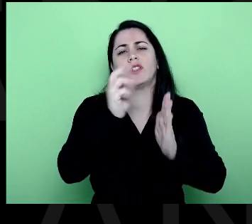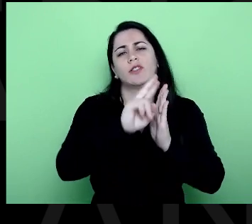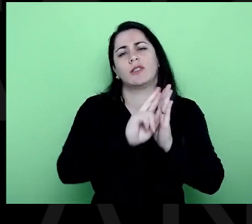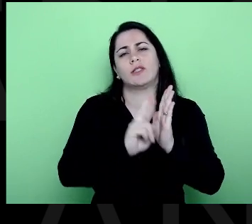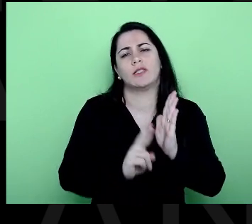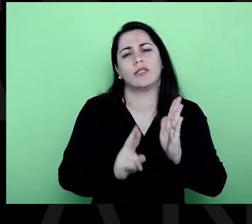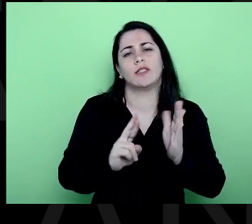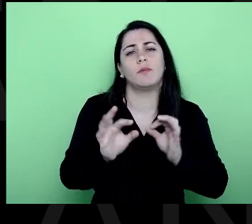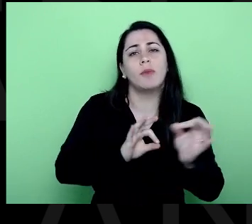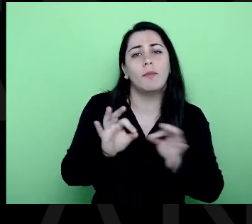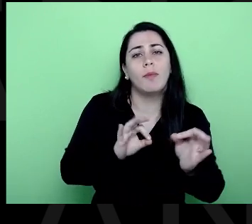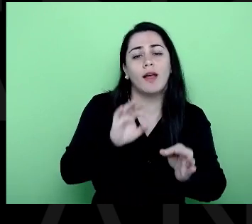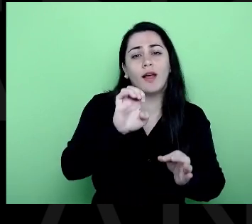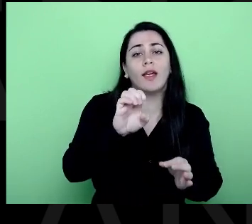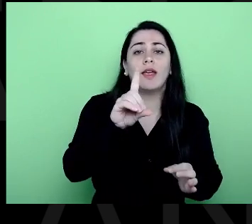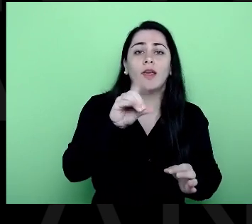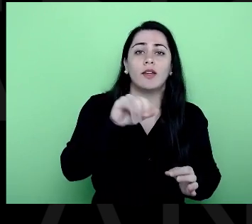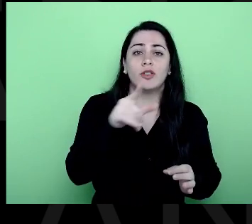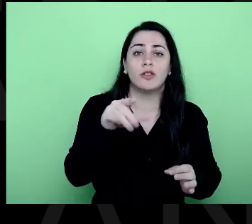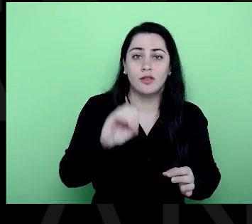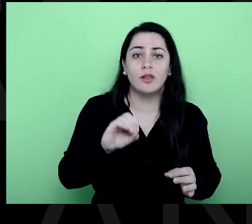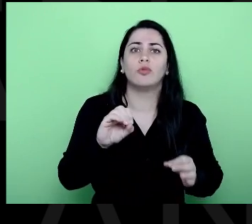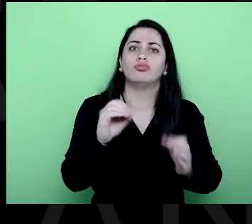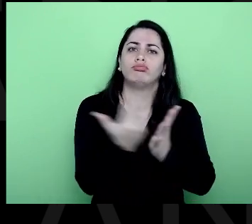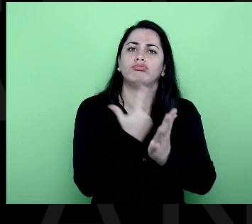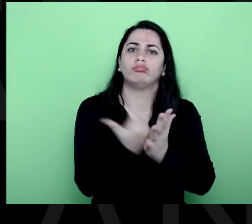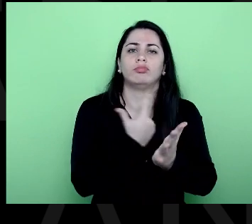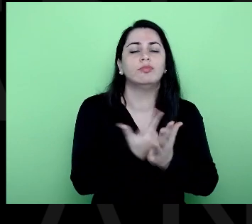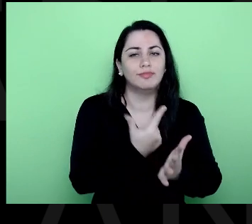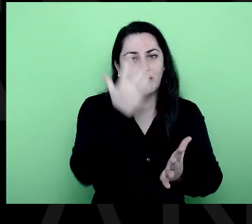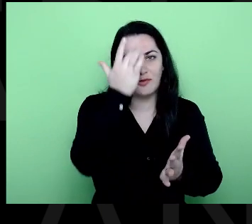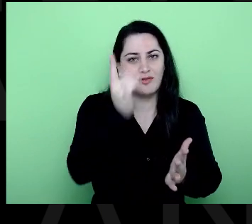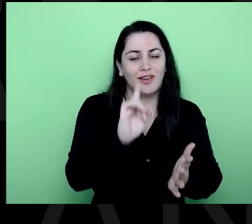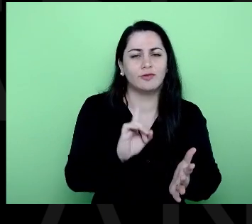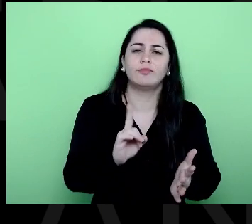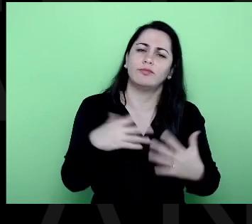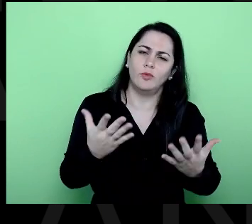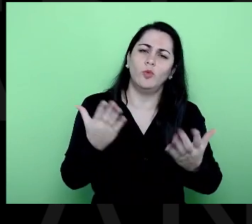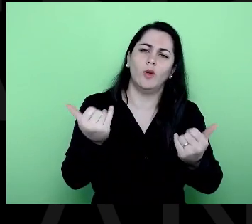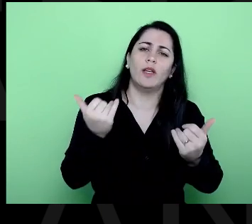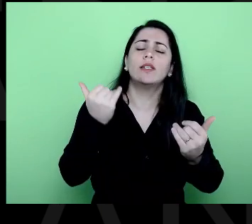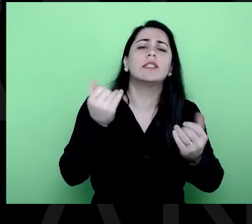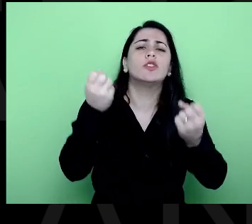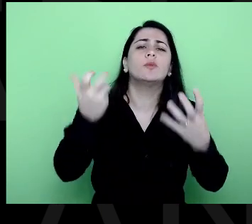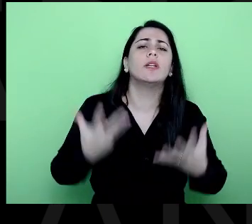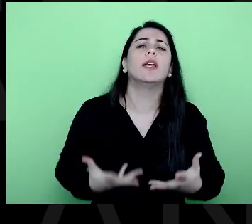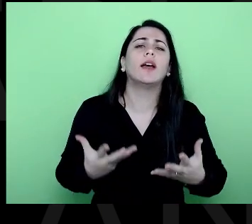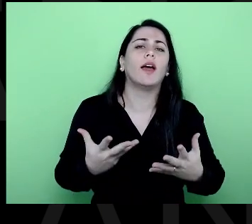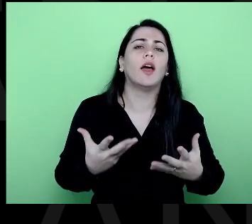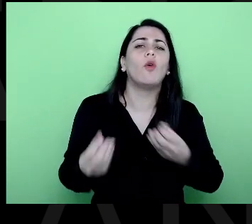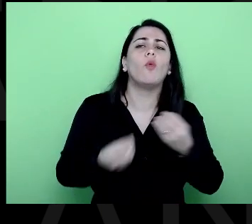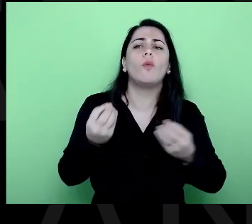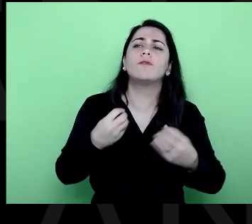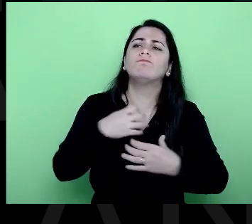edição do livro. E seria legal se vocês falassem assim. O que motivou vocês a partirem para esse